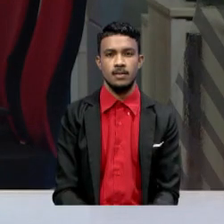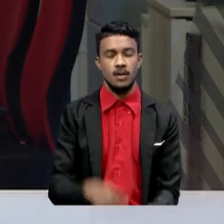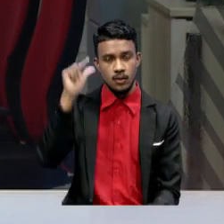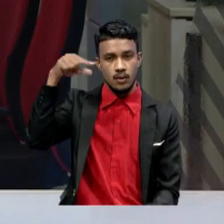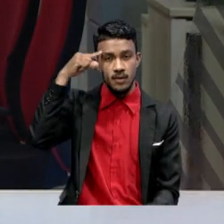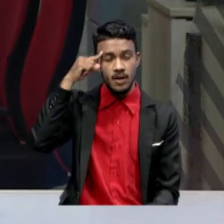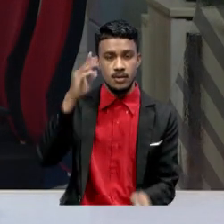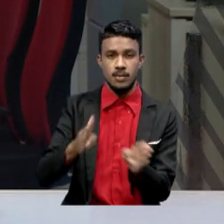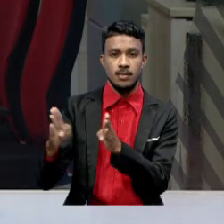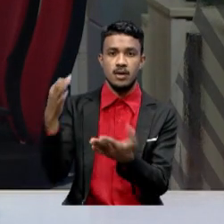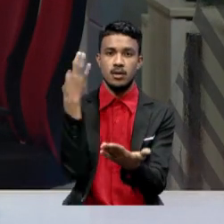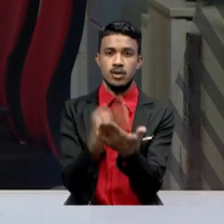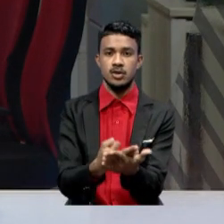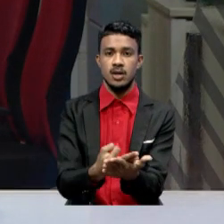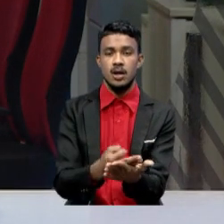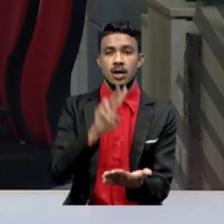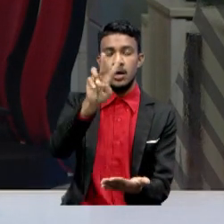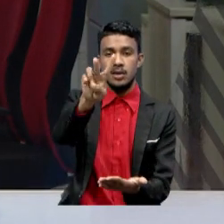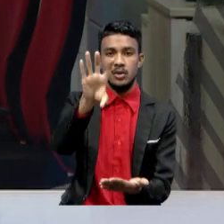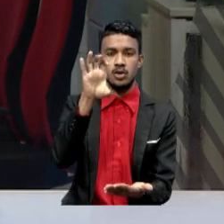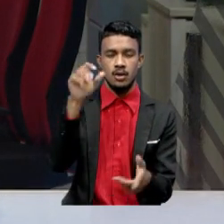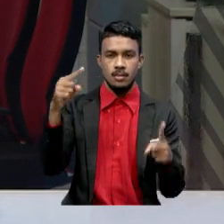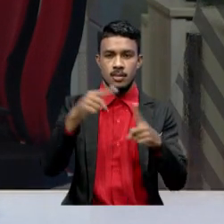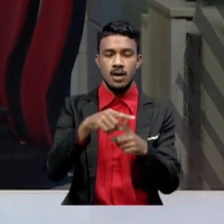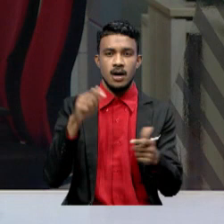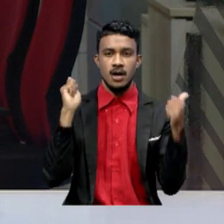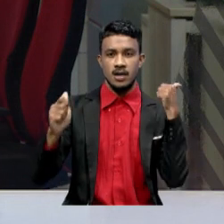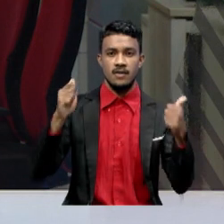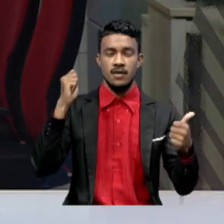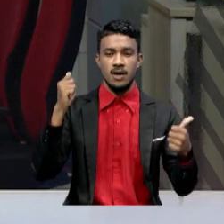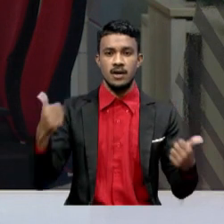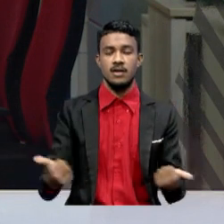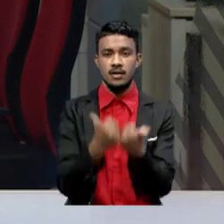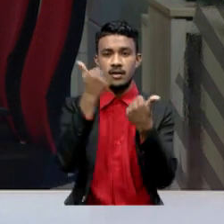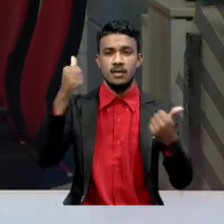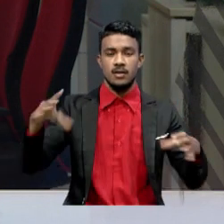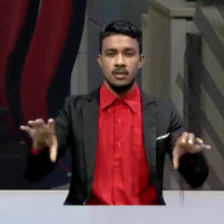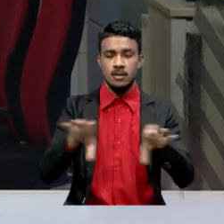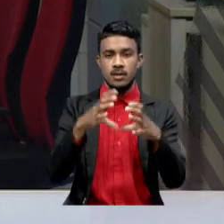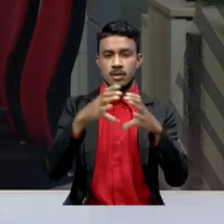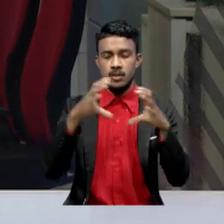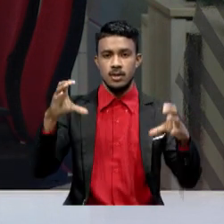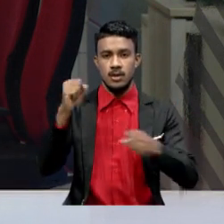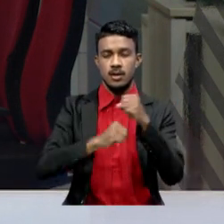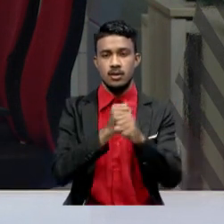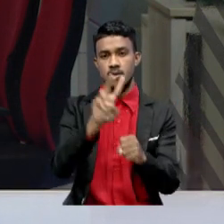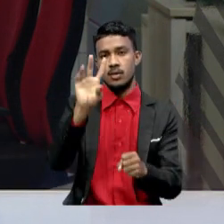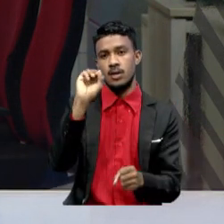Governo prepara orçamento riung atus rua ba atividade Liga Futebol Timor-Leste tina riung rua ronulo resen rua.